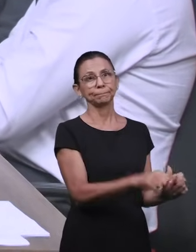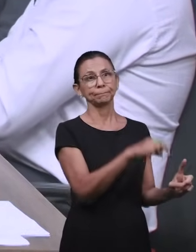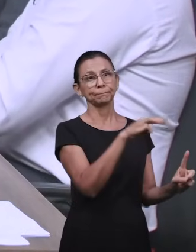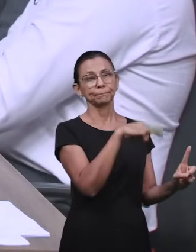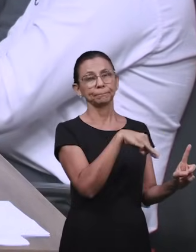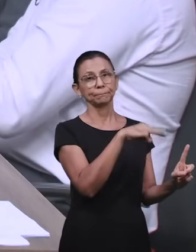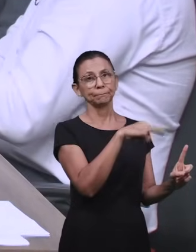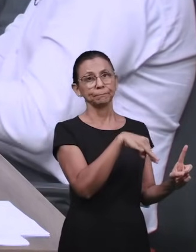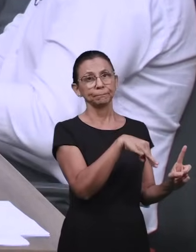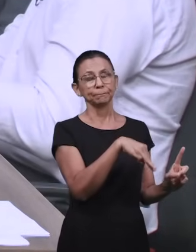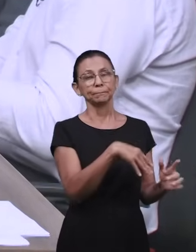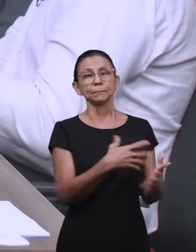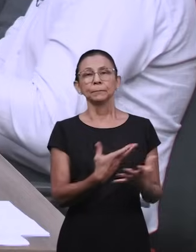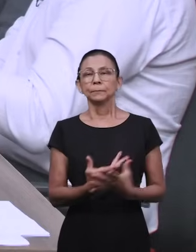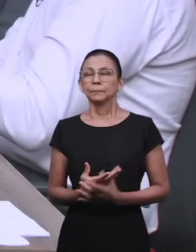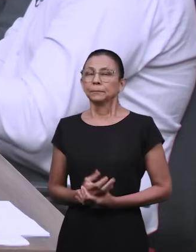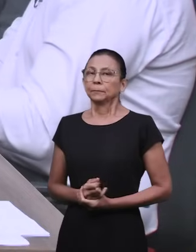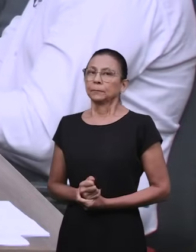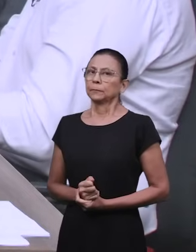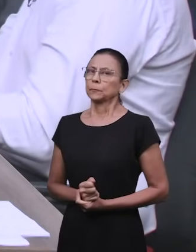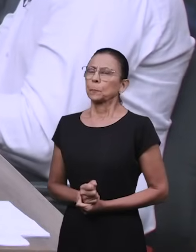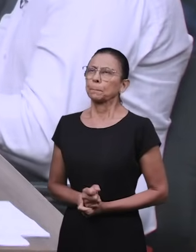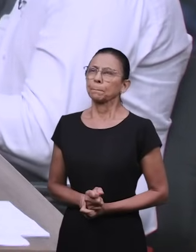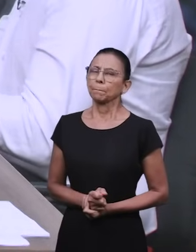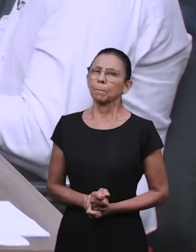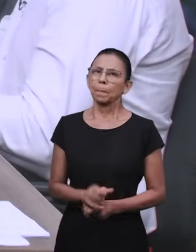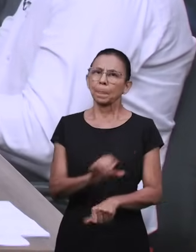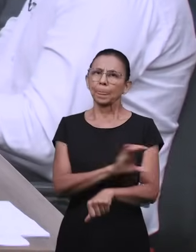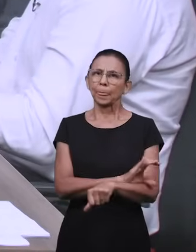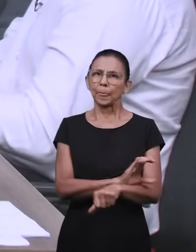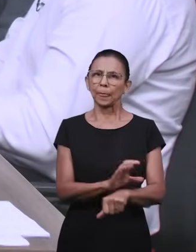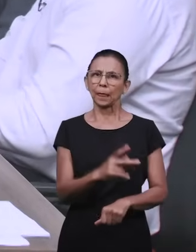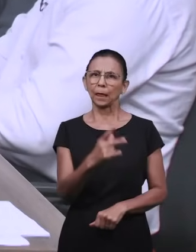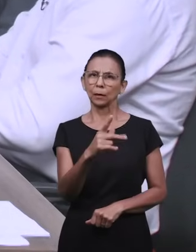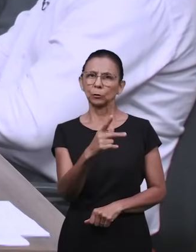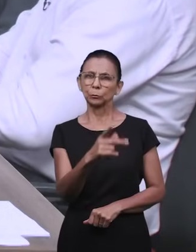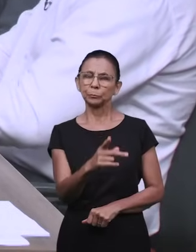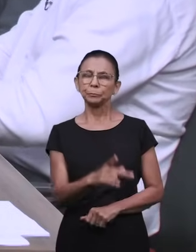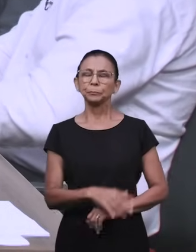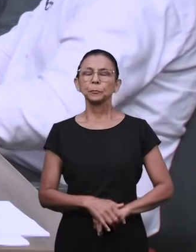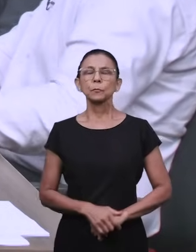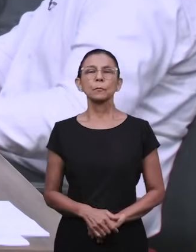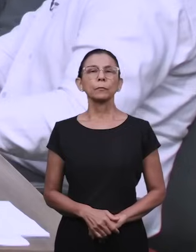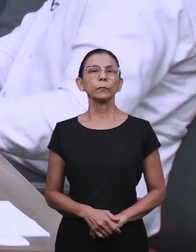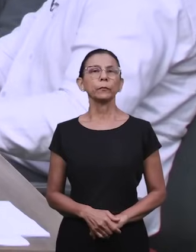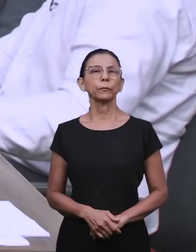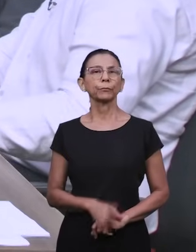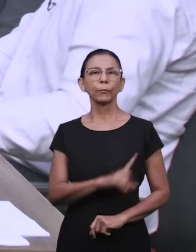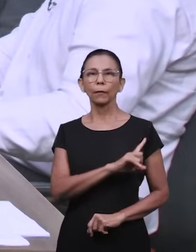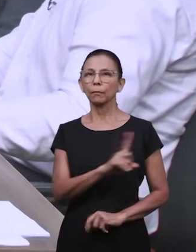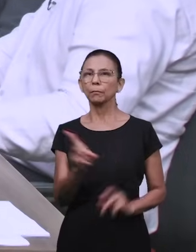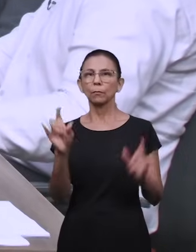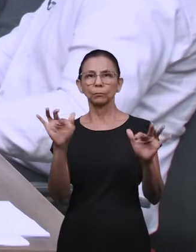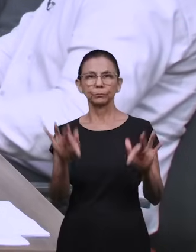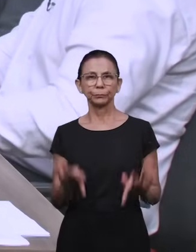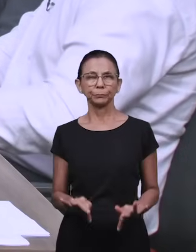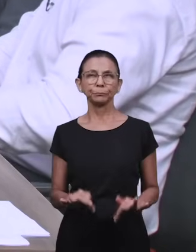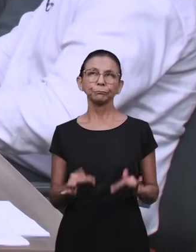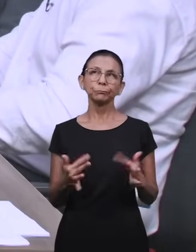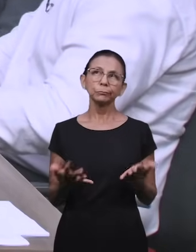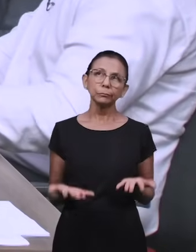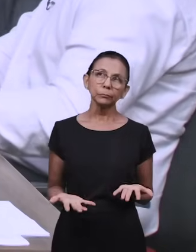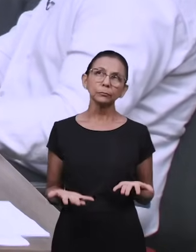Entendi. Essa cultura pagã, ela não se encerra